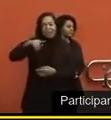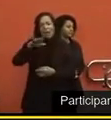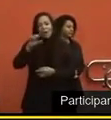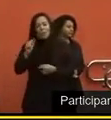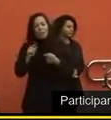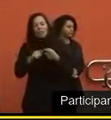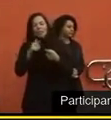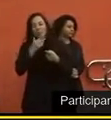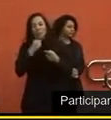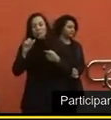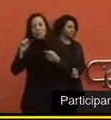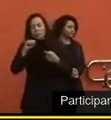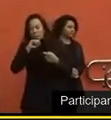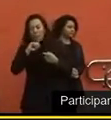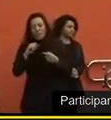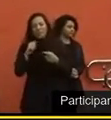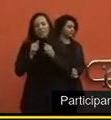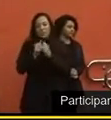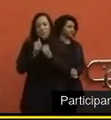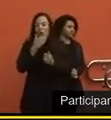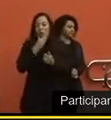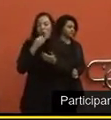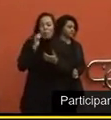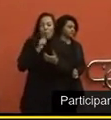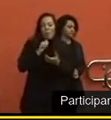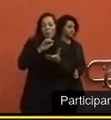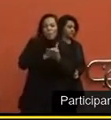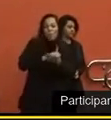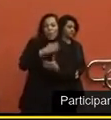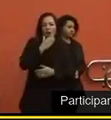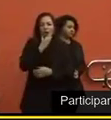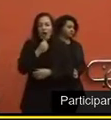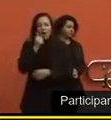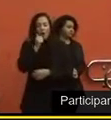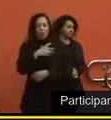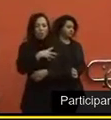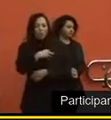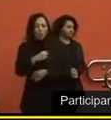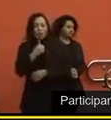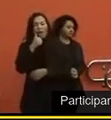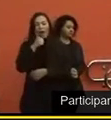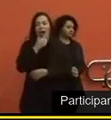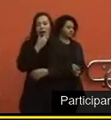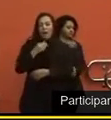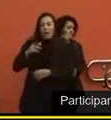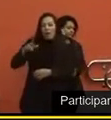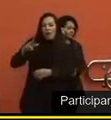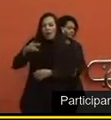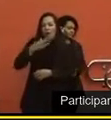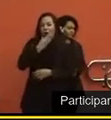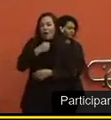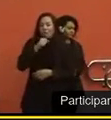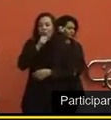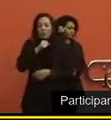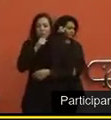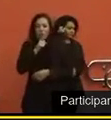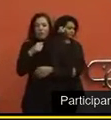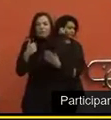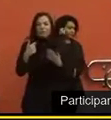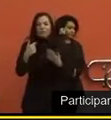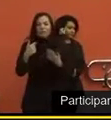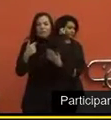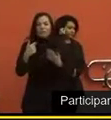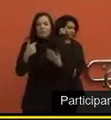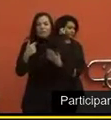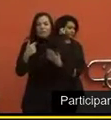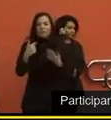pais, esposas, maridos, companheiras e companheiros, filhos e filhas, irmãos e irmãs, avós, pessoas que acompanharam muito